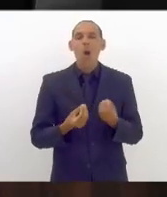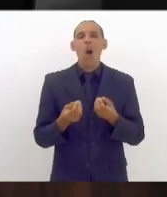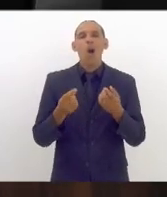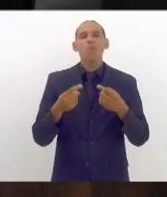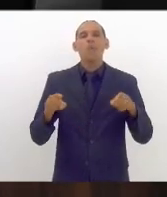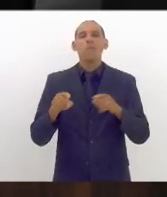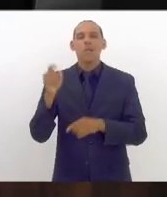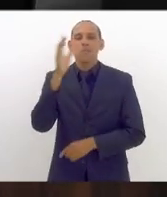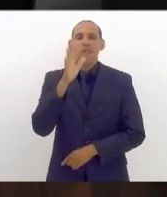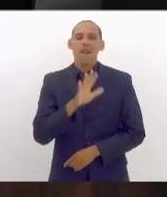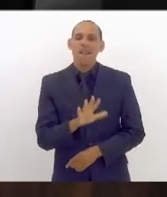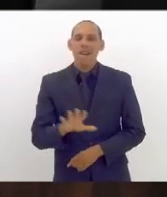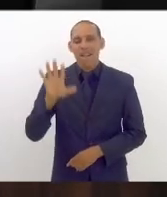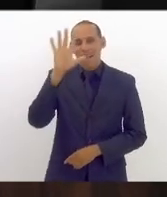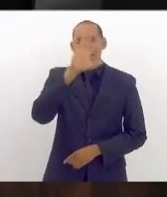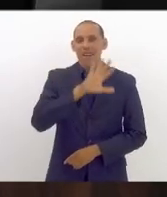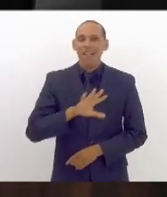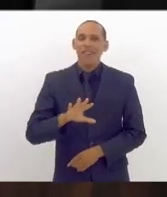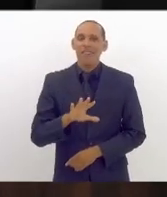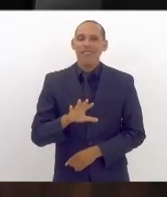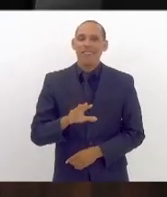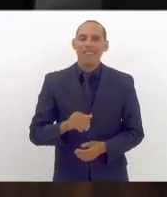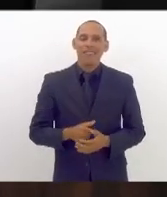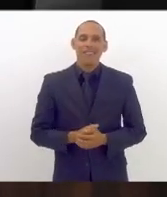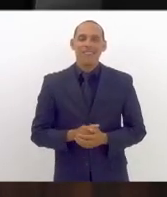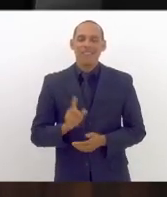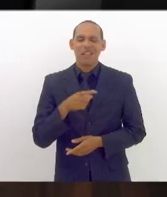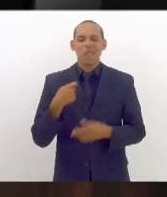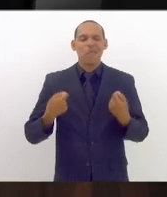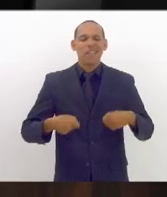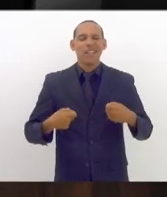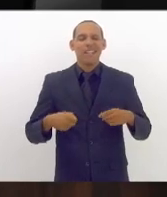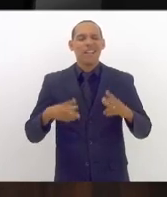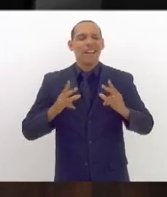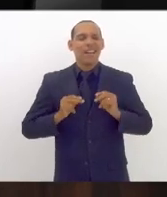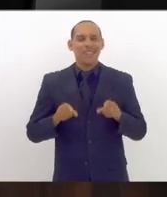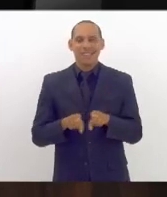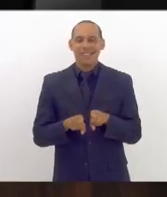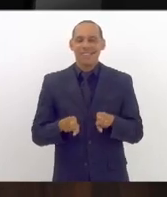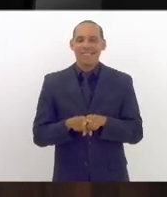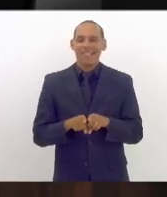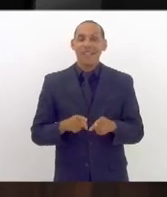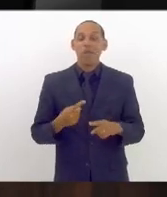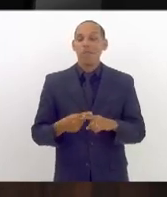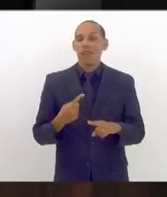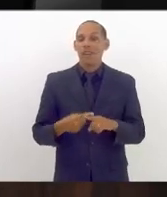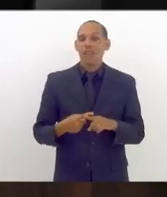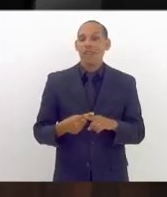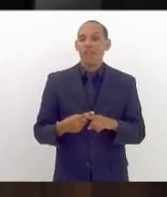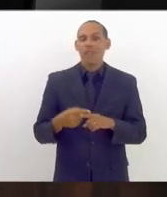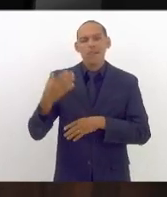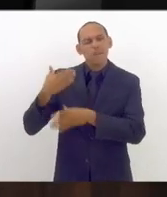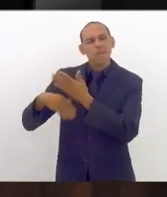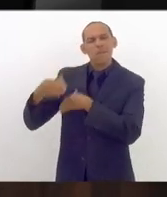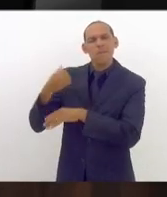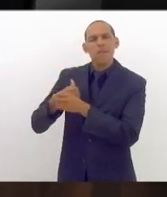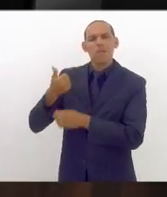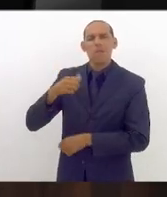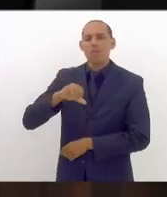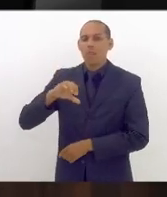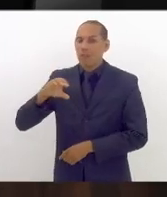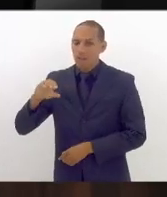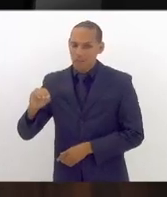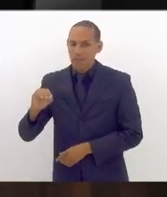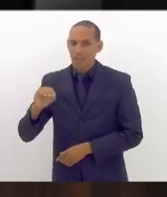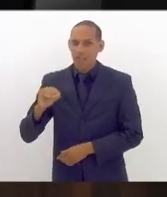economia do Estado merecia inclusive ouvimos o hino é isso porque desde a década de 90 que a gente não tem um estudo